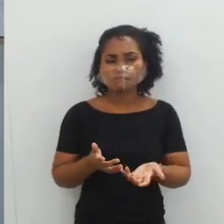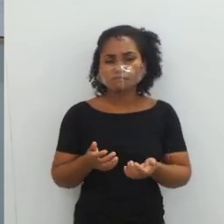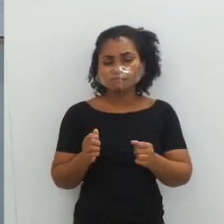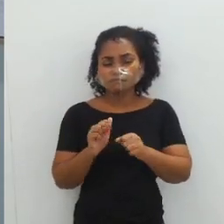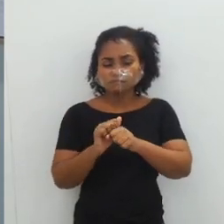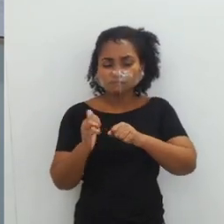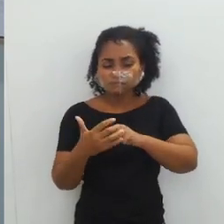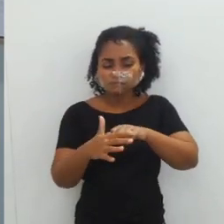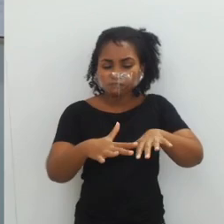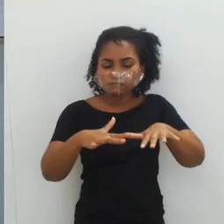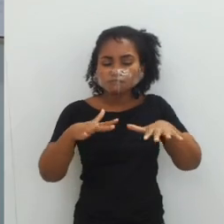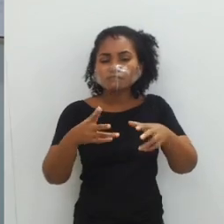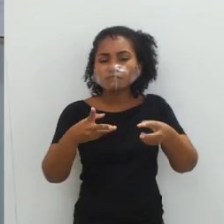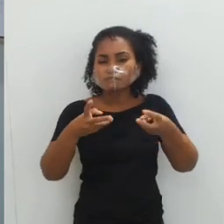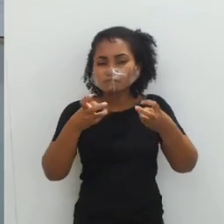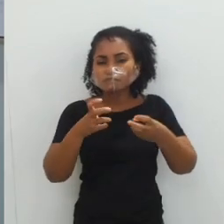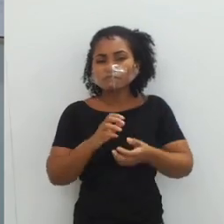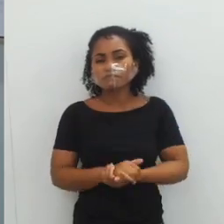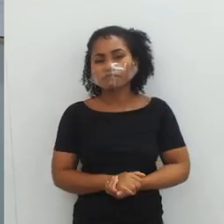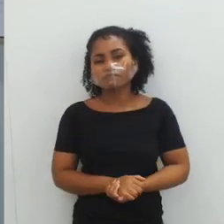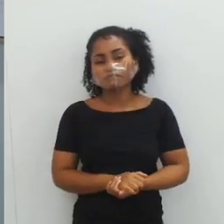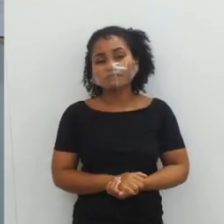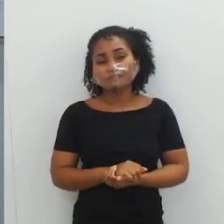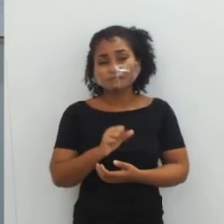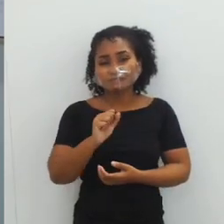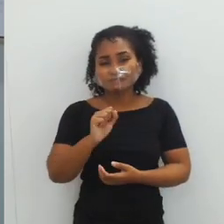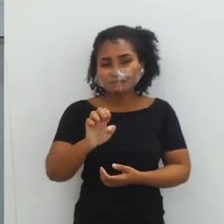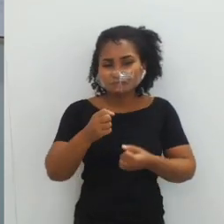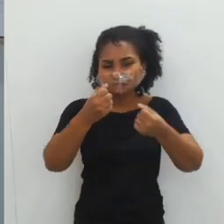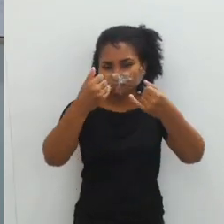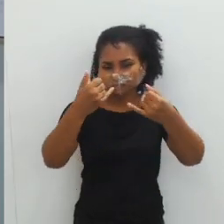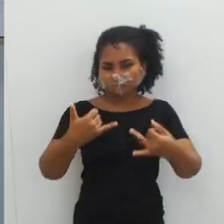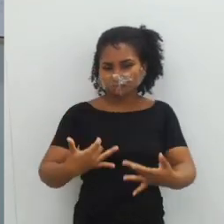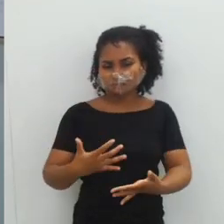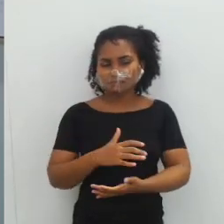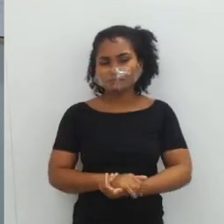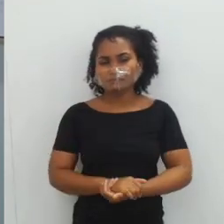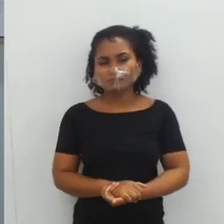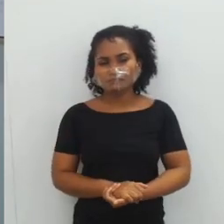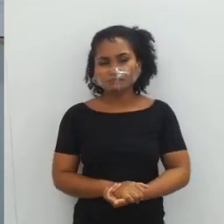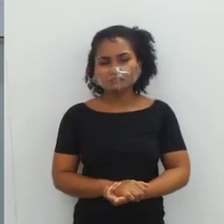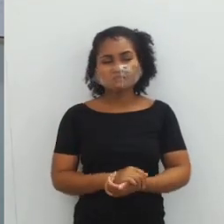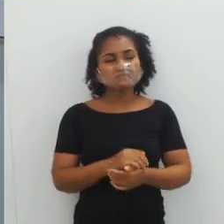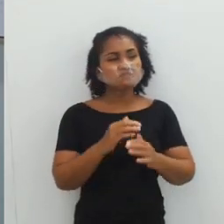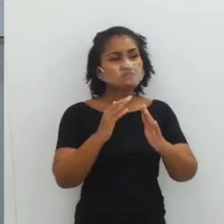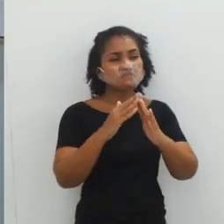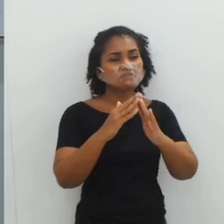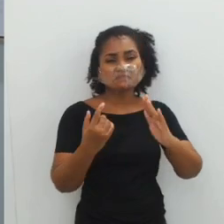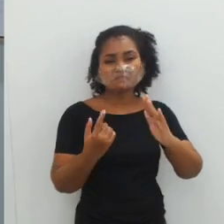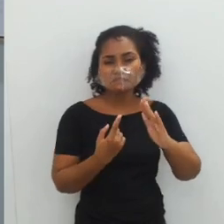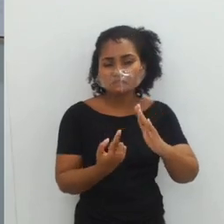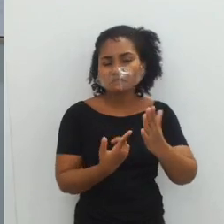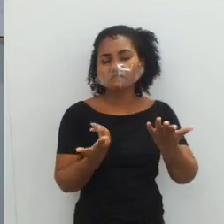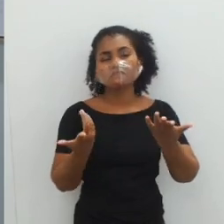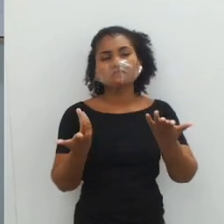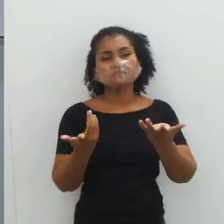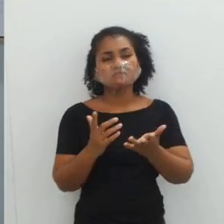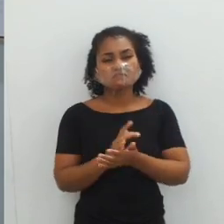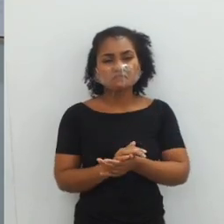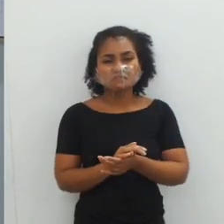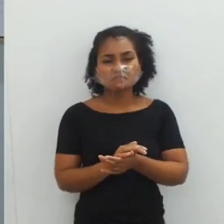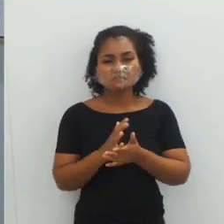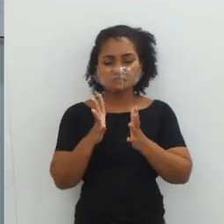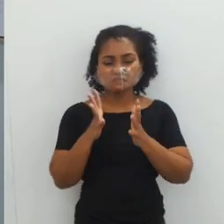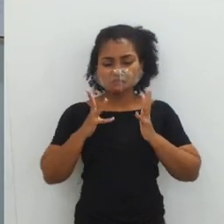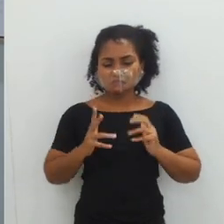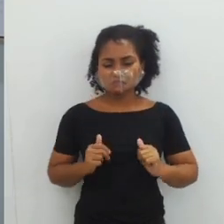gente está vendo isso, que se fala muito, fique em casa, né? Se fala muito, lave